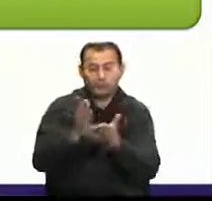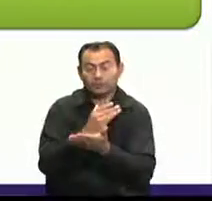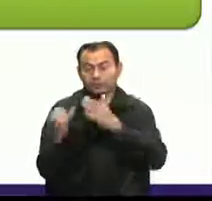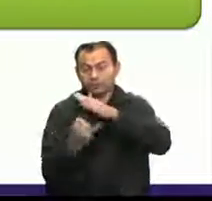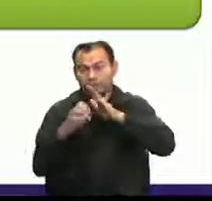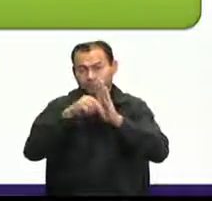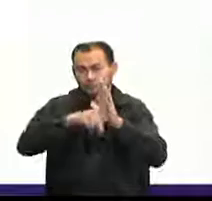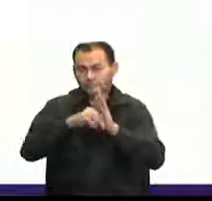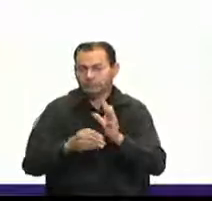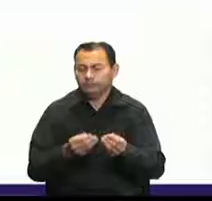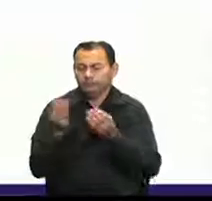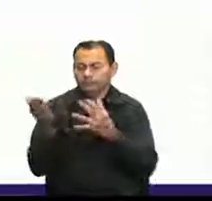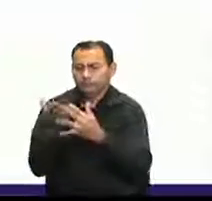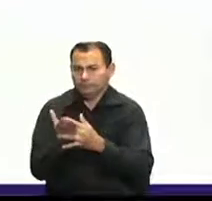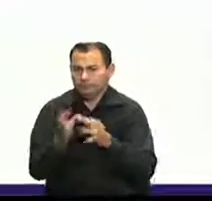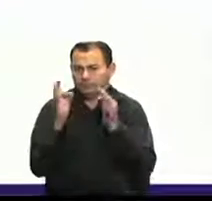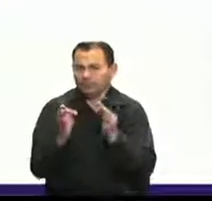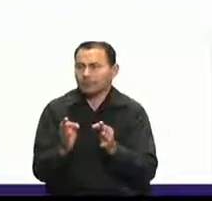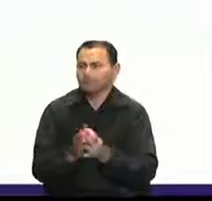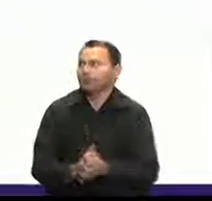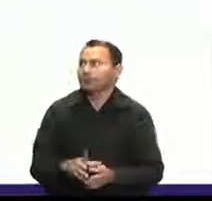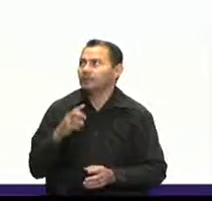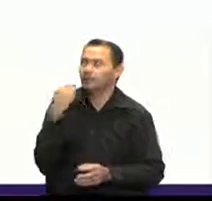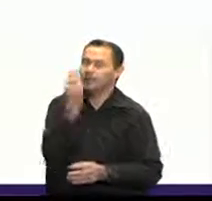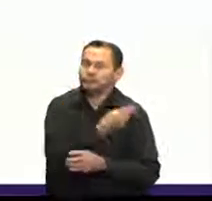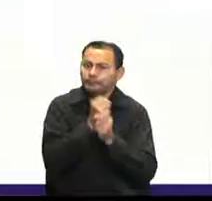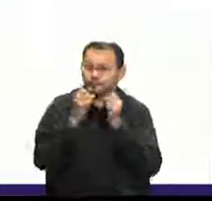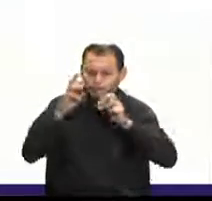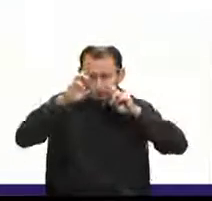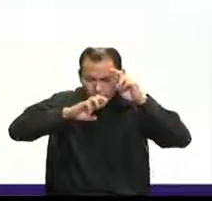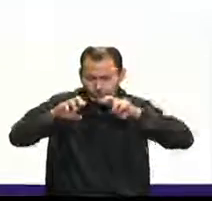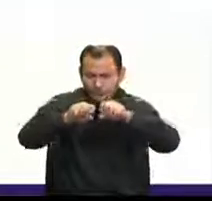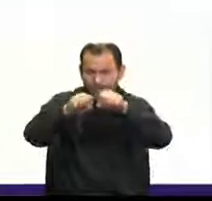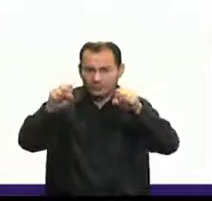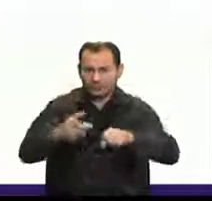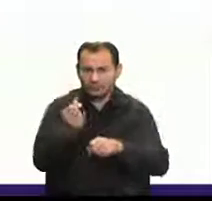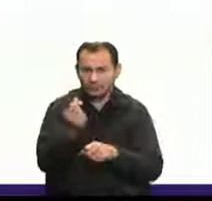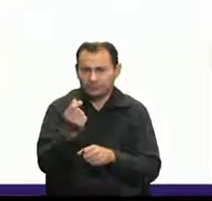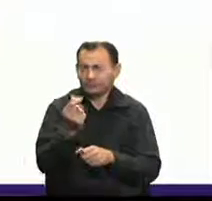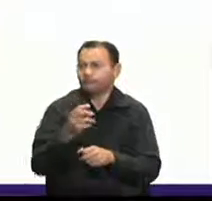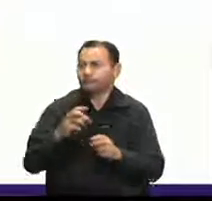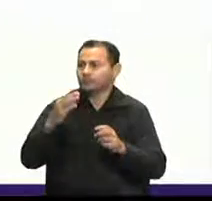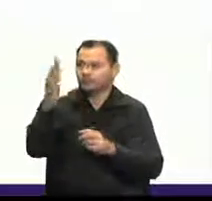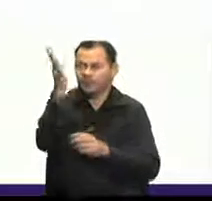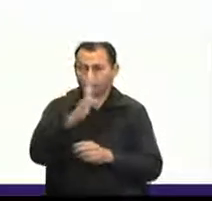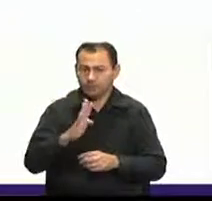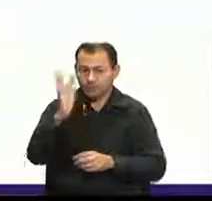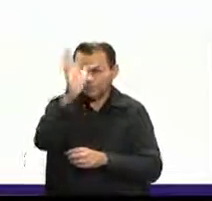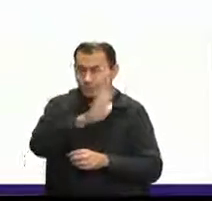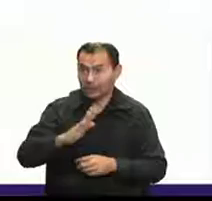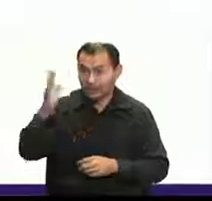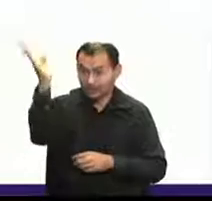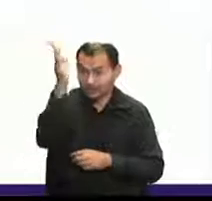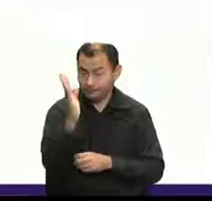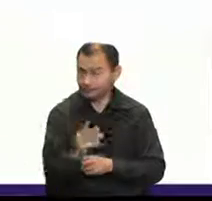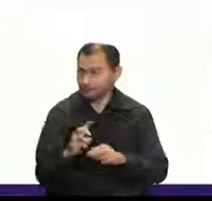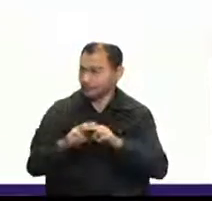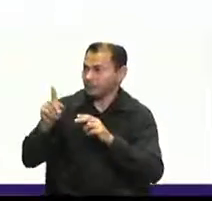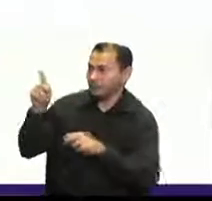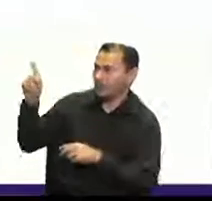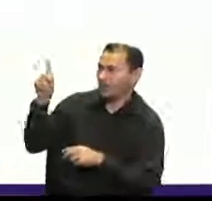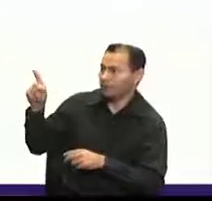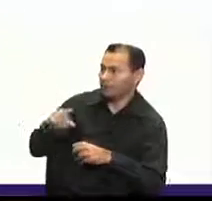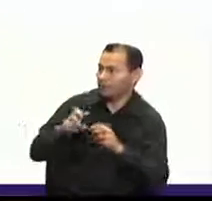outras vão fazer as intermediações a gente pode analisar o sistema financeiro nacional por exemplo por meio desse